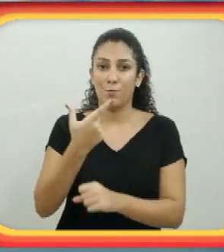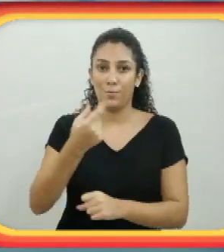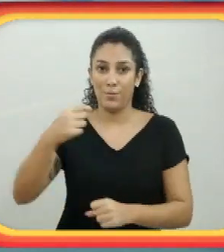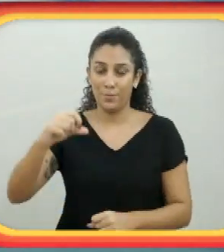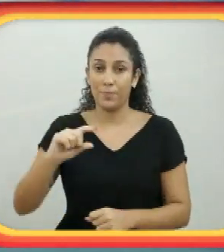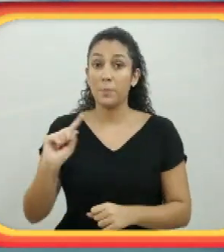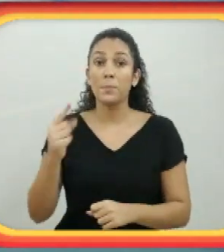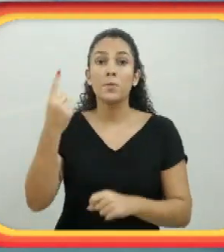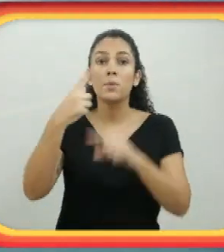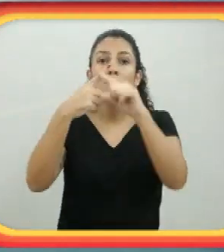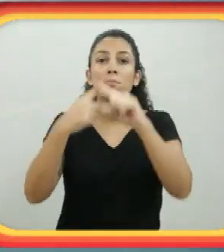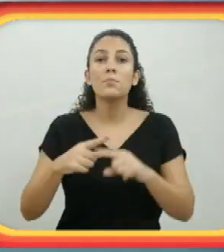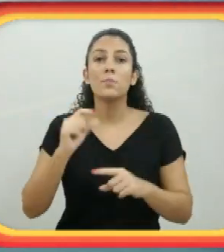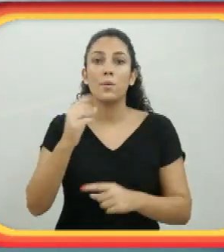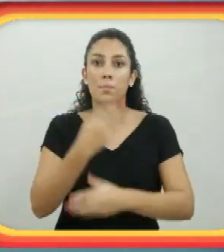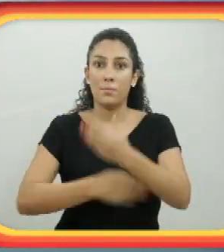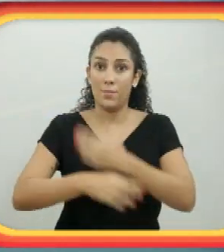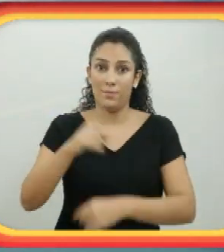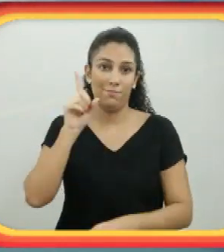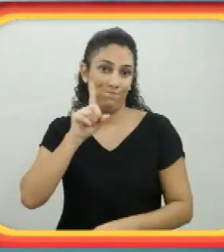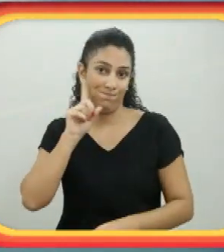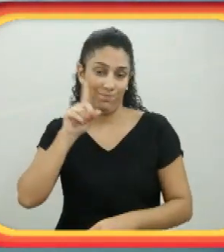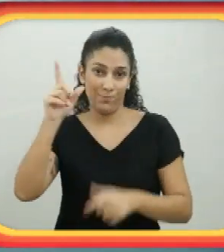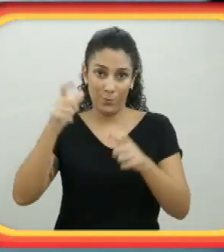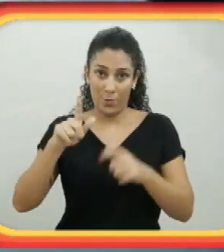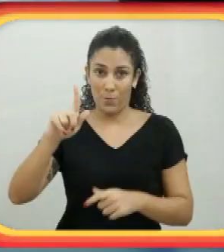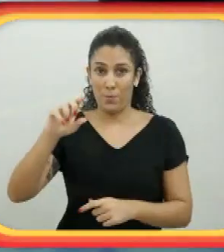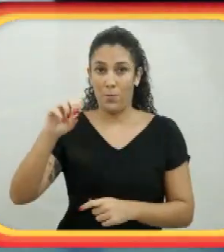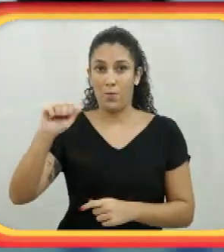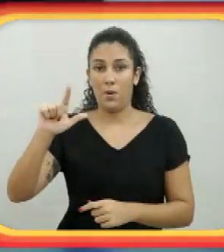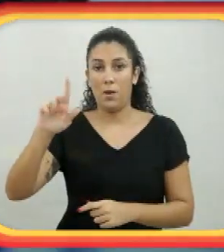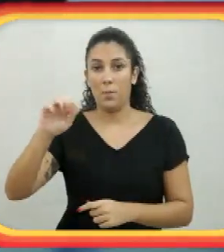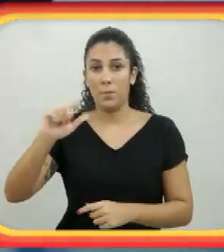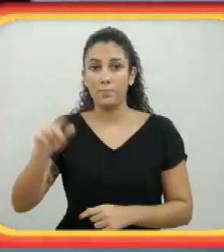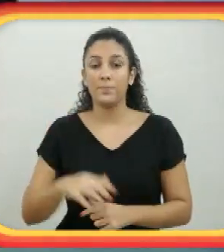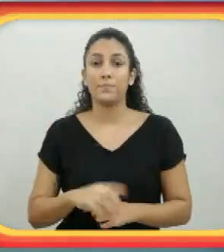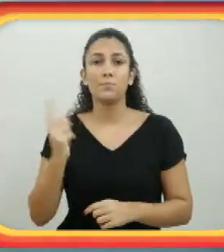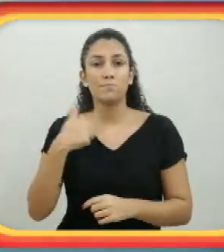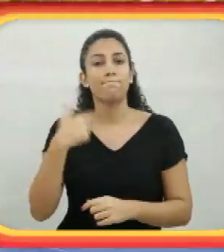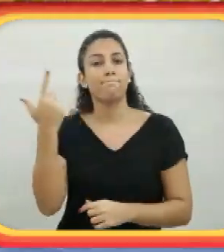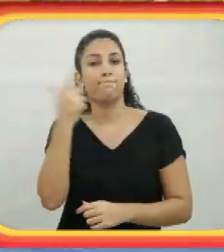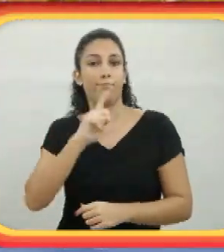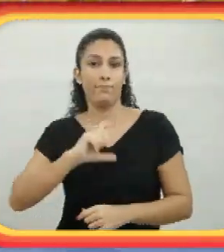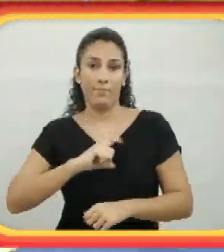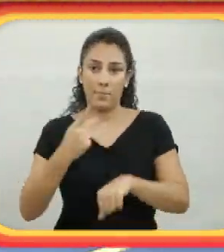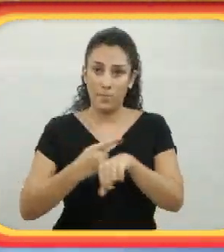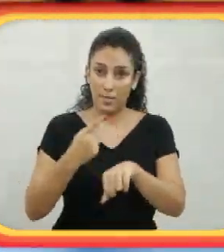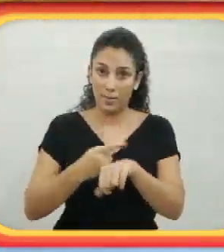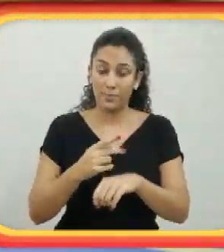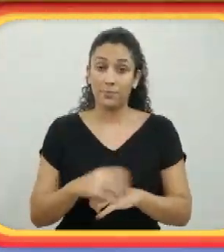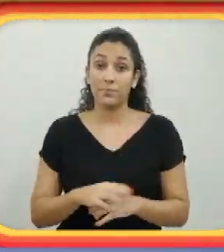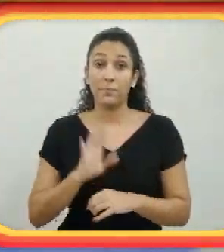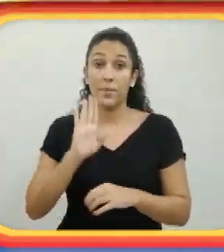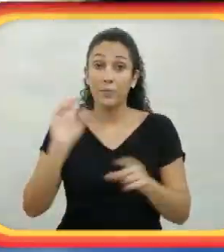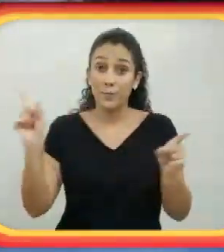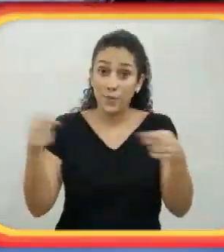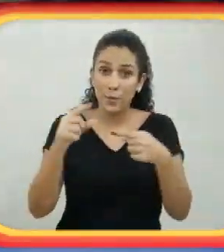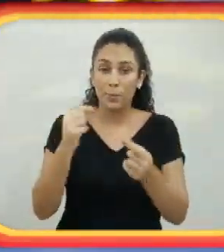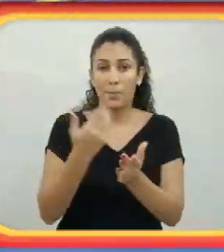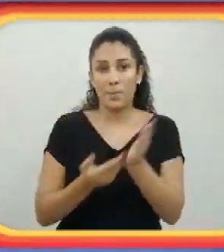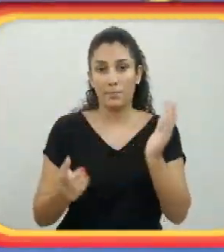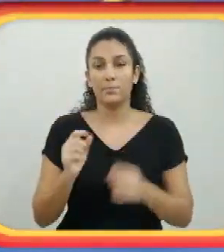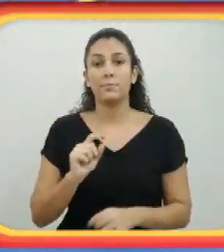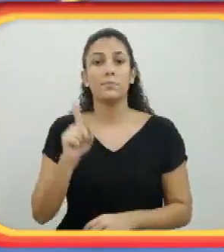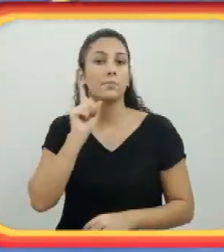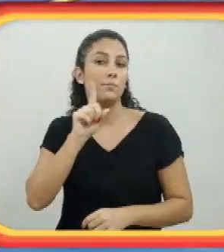para os Estados Unidos, num jogo bem competitivo. E com isso nós classificamos para o Campeonato Mundial em 2010. E aí foi